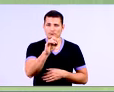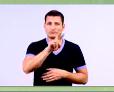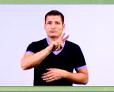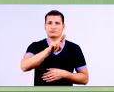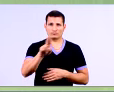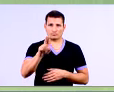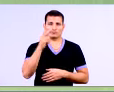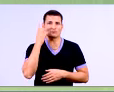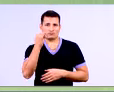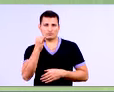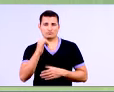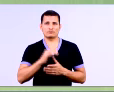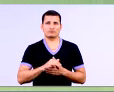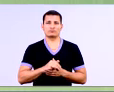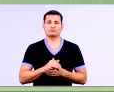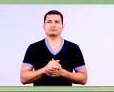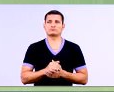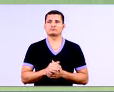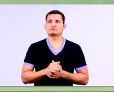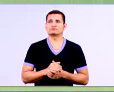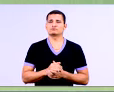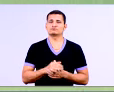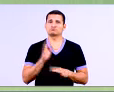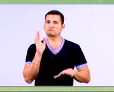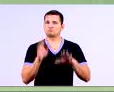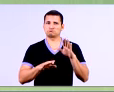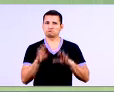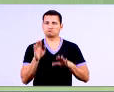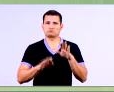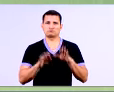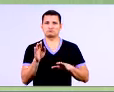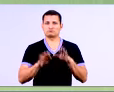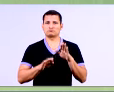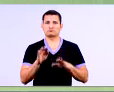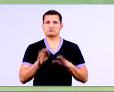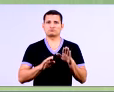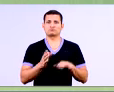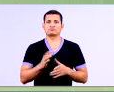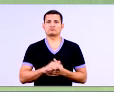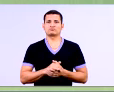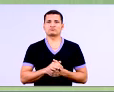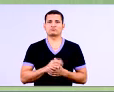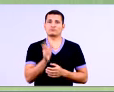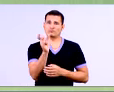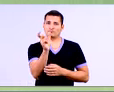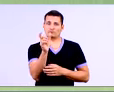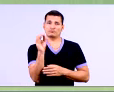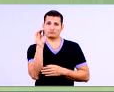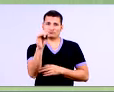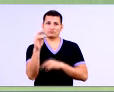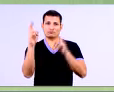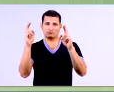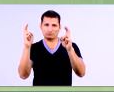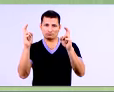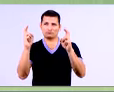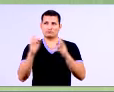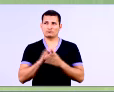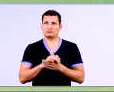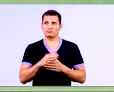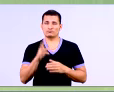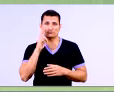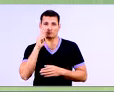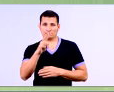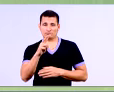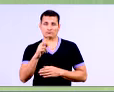pai. Independente da identificação, eu vou colocar aqui dentro dessas aspas duplas. Então, observem a lógica